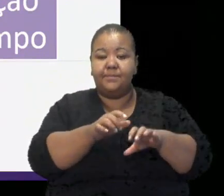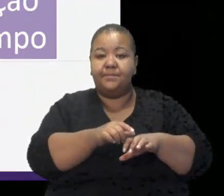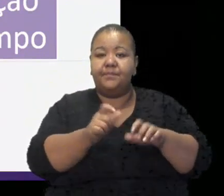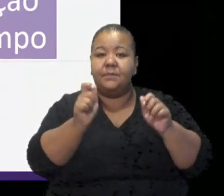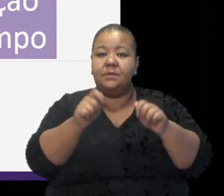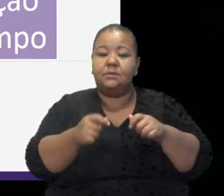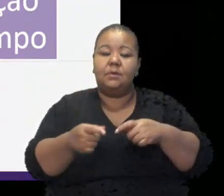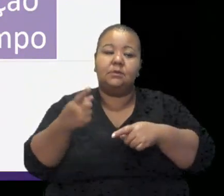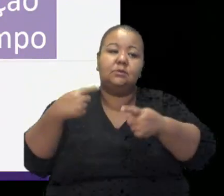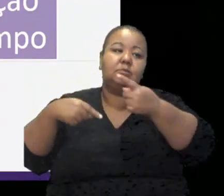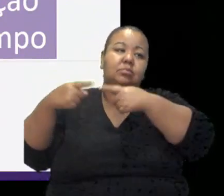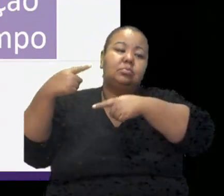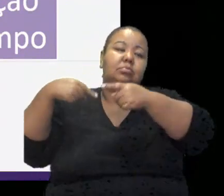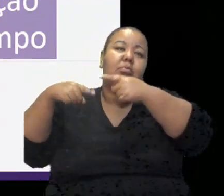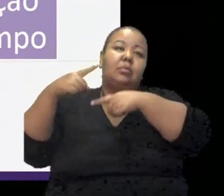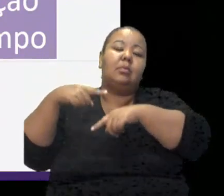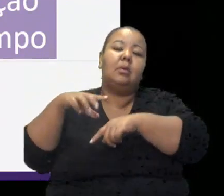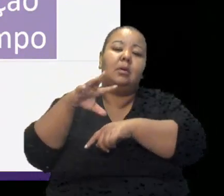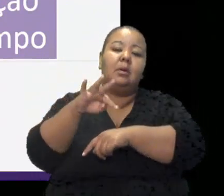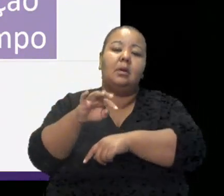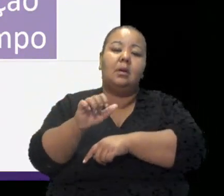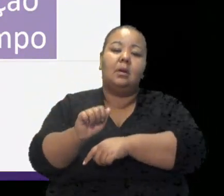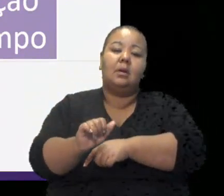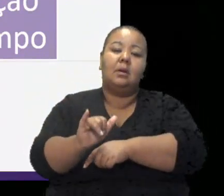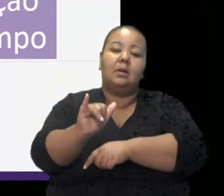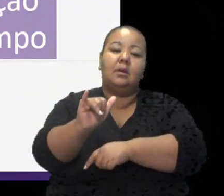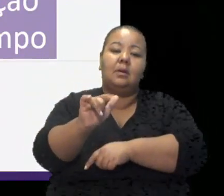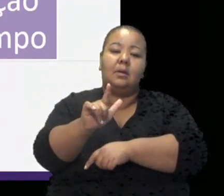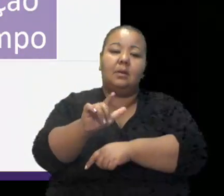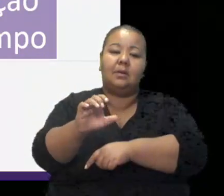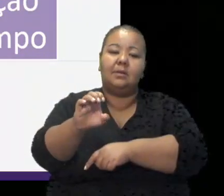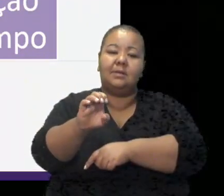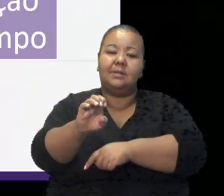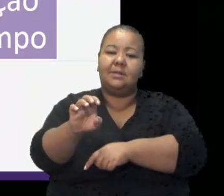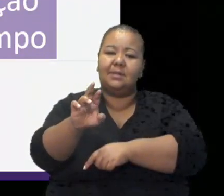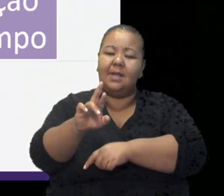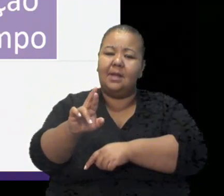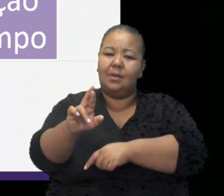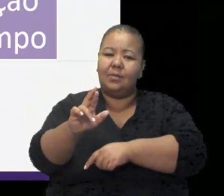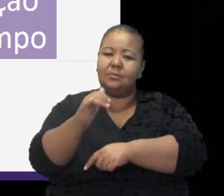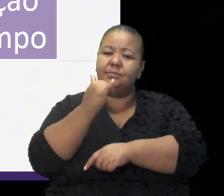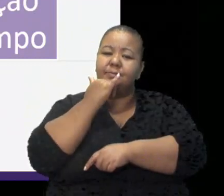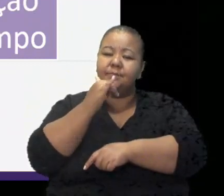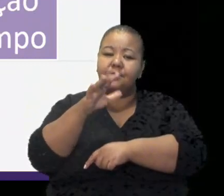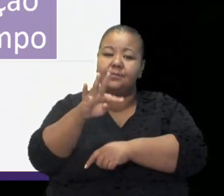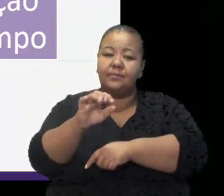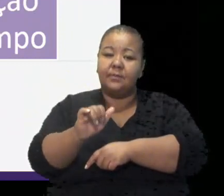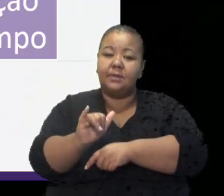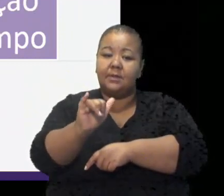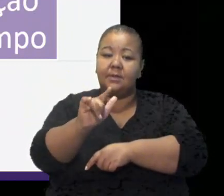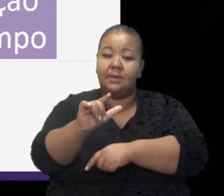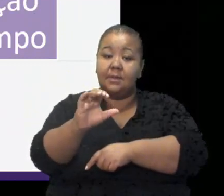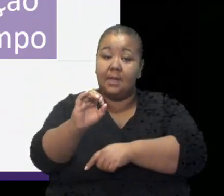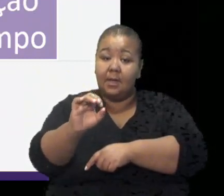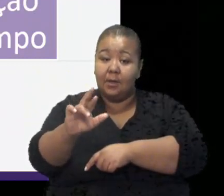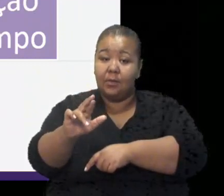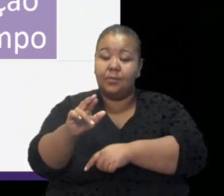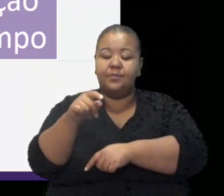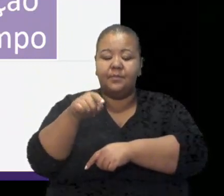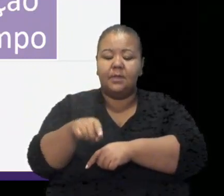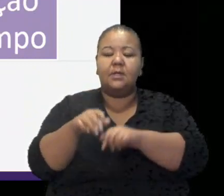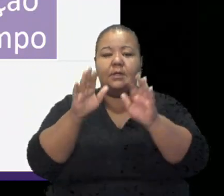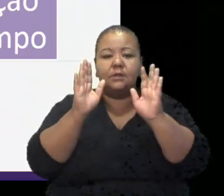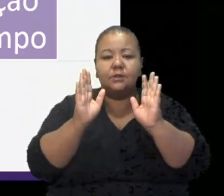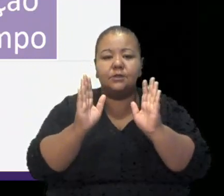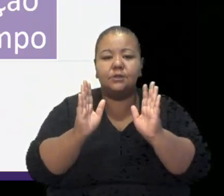gente pode voltar lá na época de Taylor e pensar que ele fez todo esse trabalho, né, estudando os movimentos